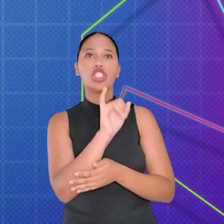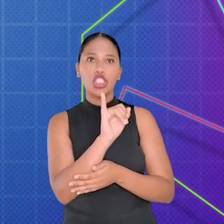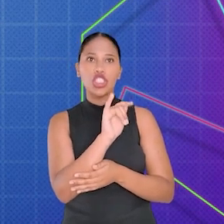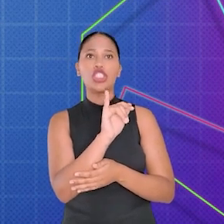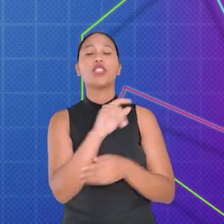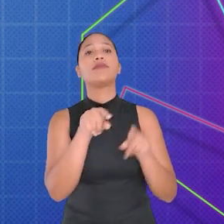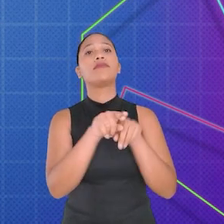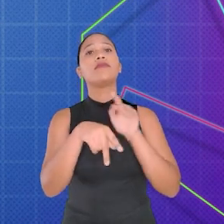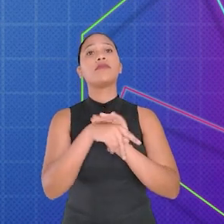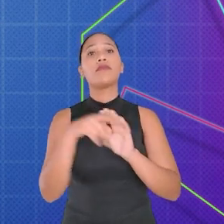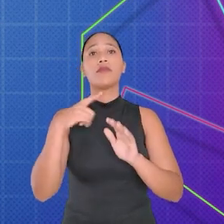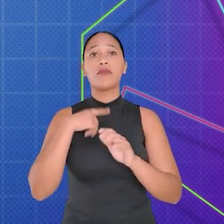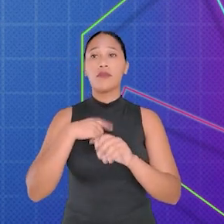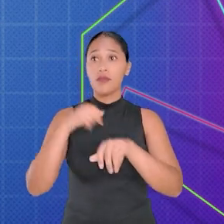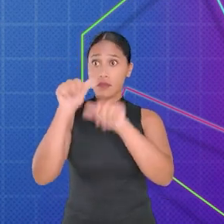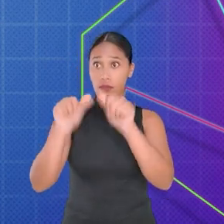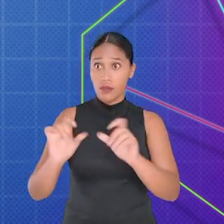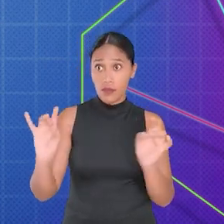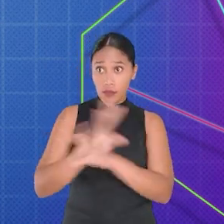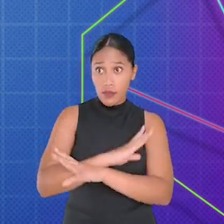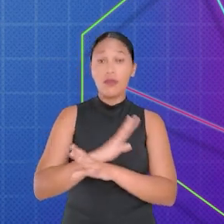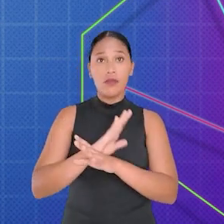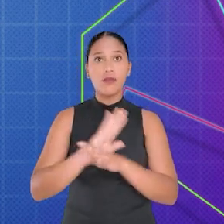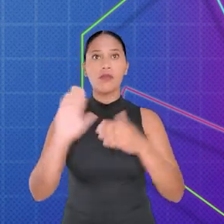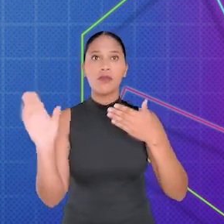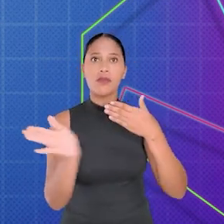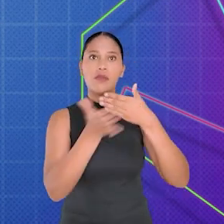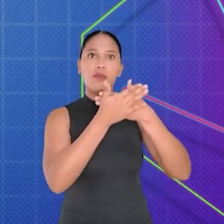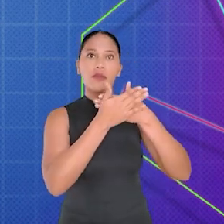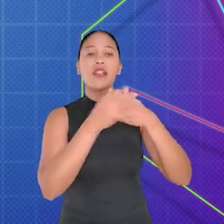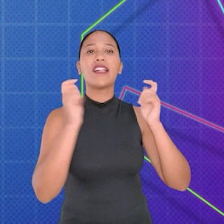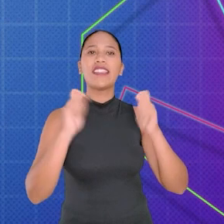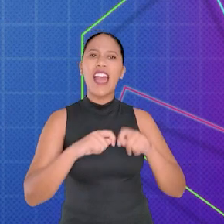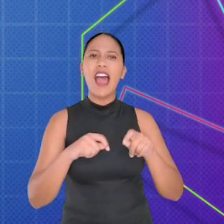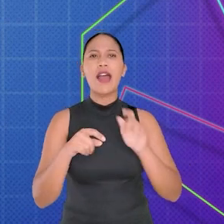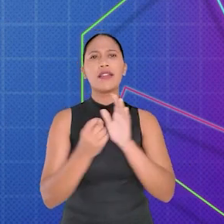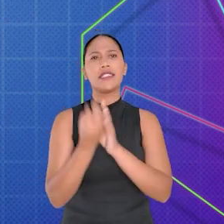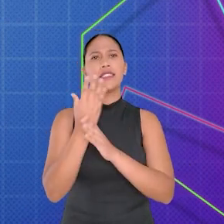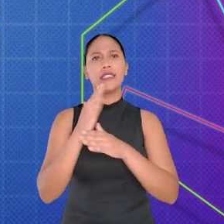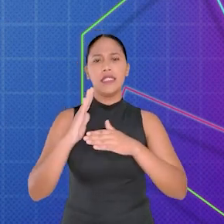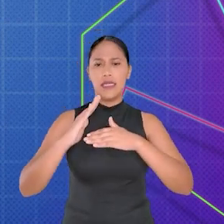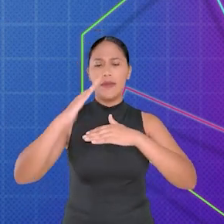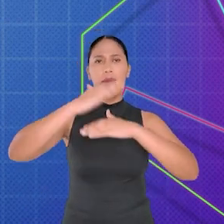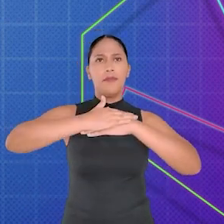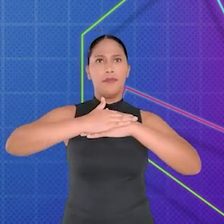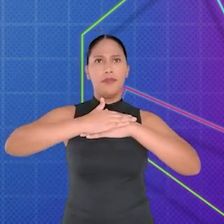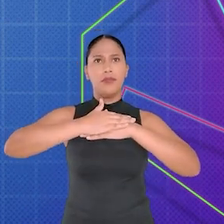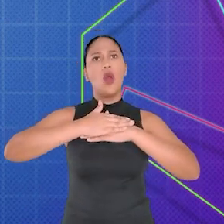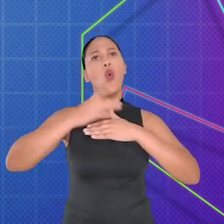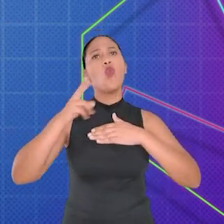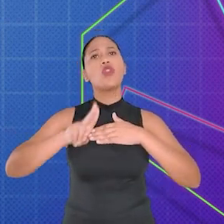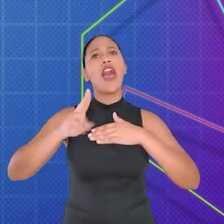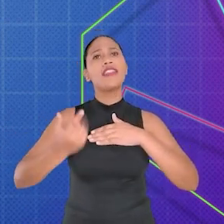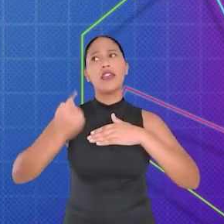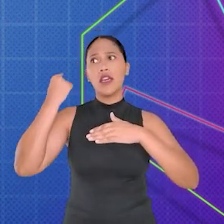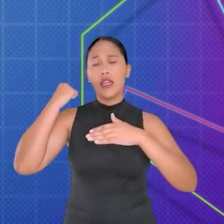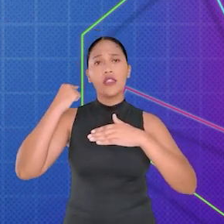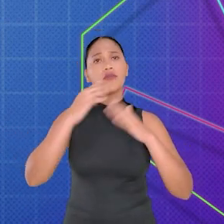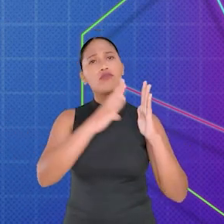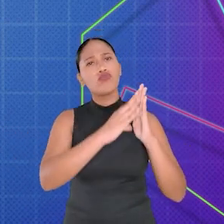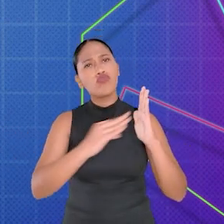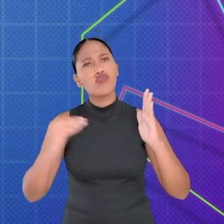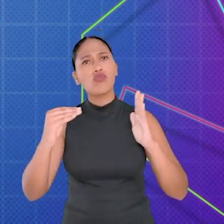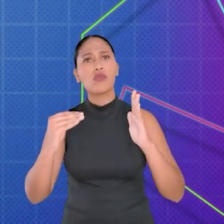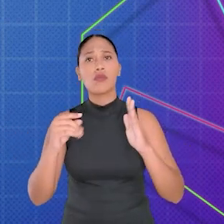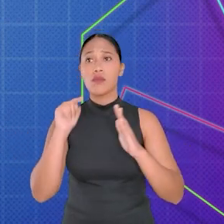malha de polígonos em cima de uma escultura existente, usando técnicas como projeção e desenhos de linha para criar uma topologia otimizada.